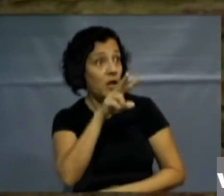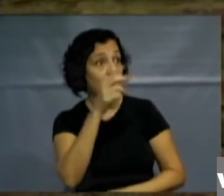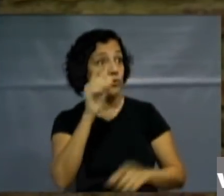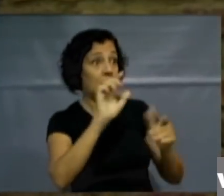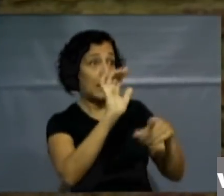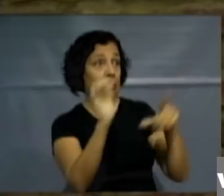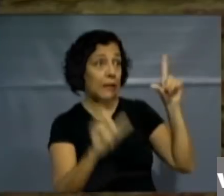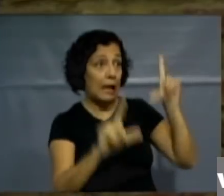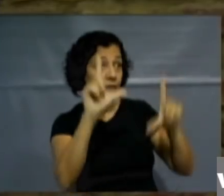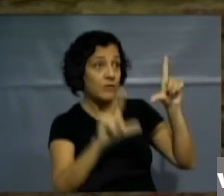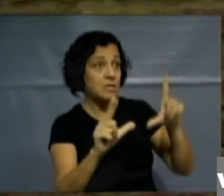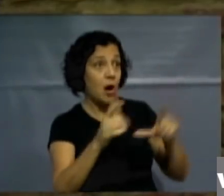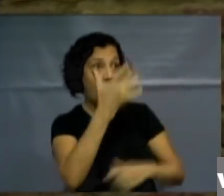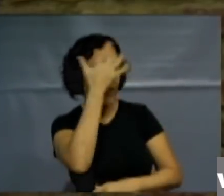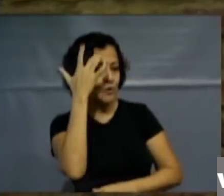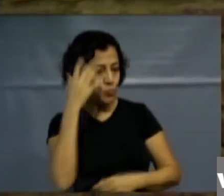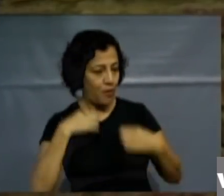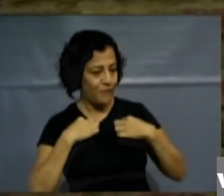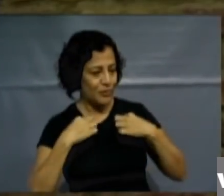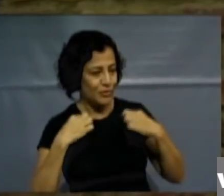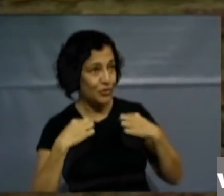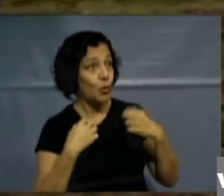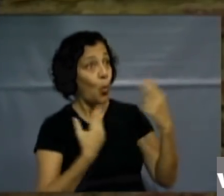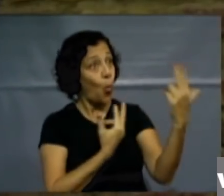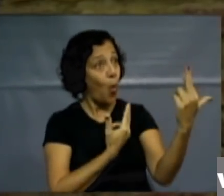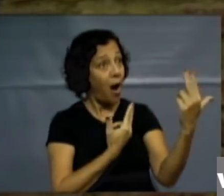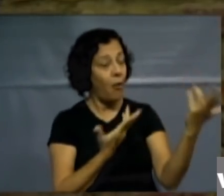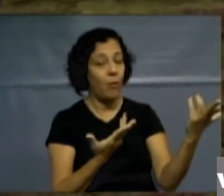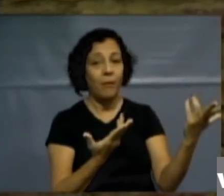correto? Então é eu me vestir de Jesus.